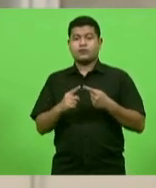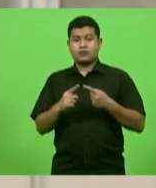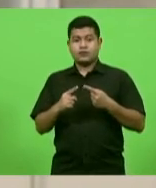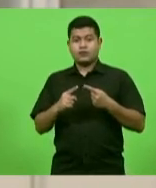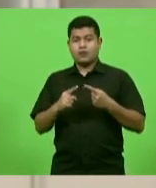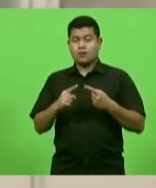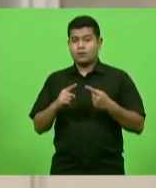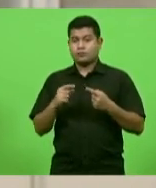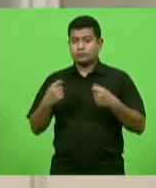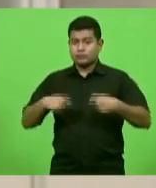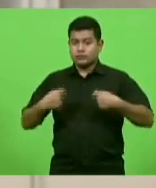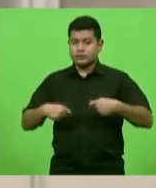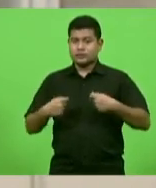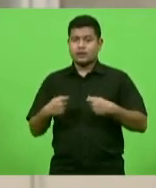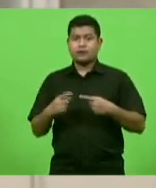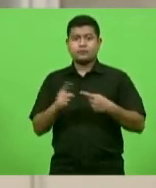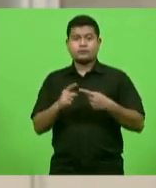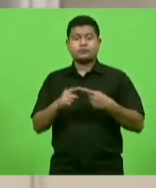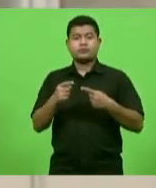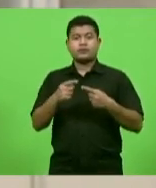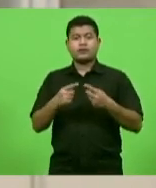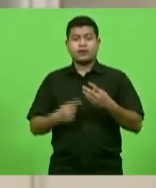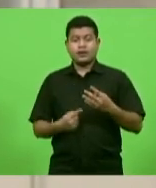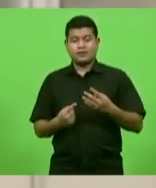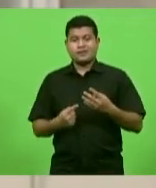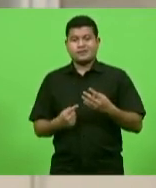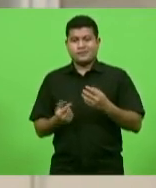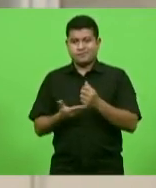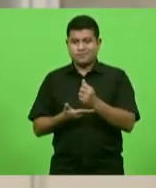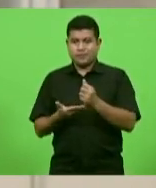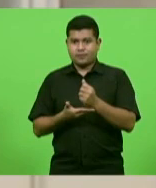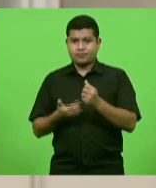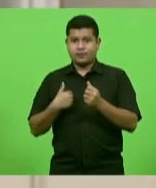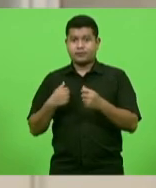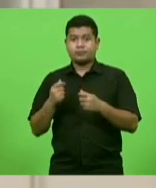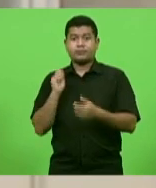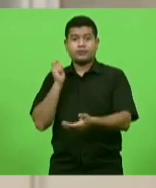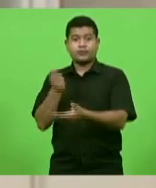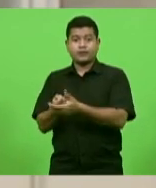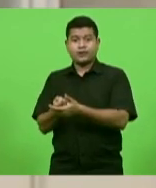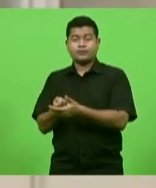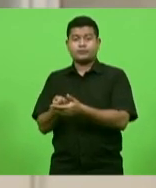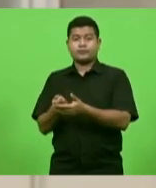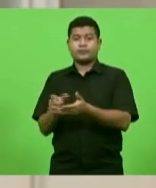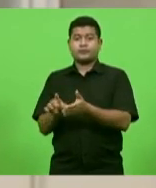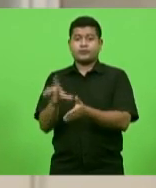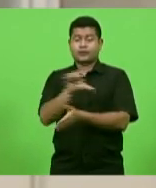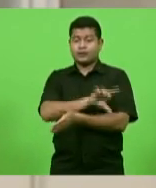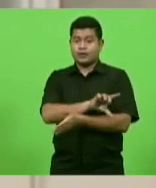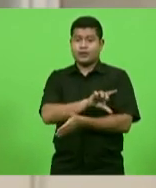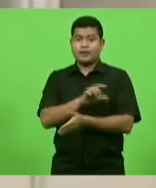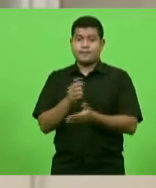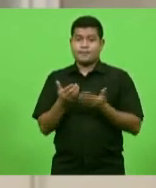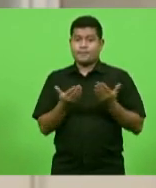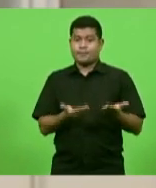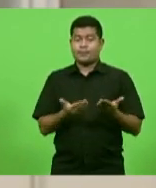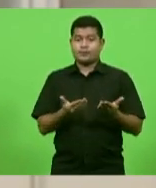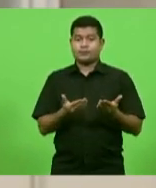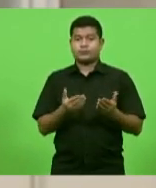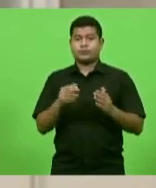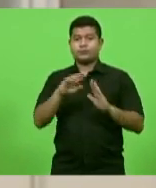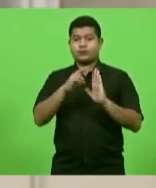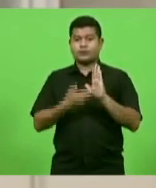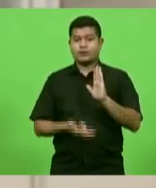para legalidade de contratação com pagamento antecipado nos termos da jurisprudência